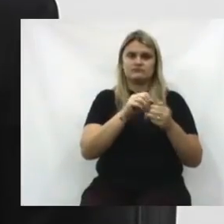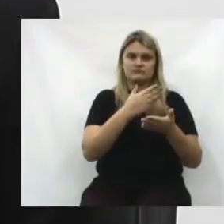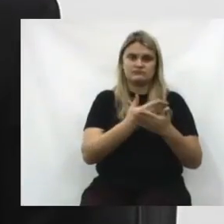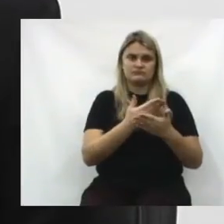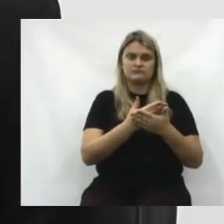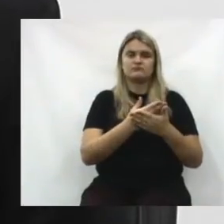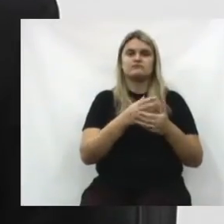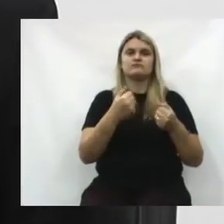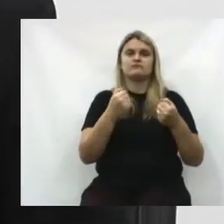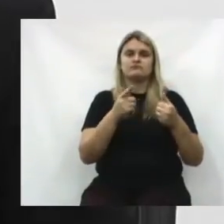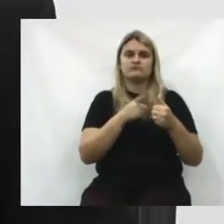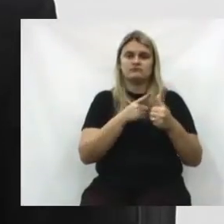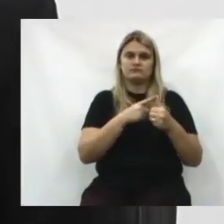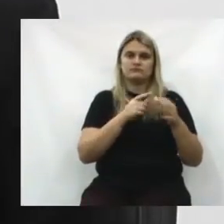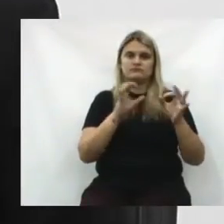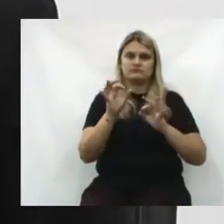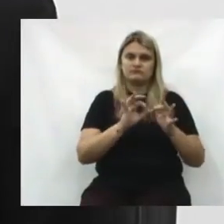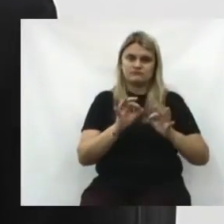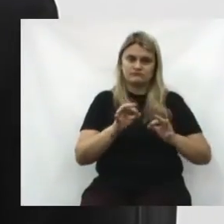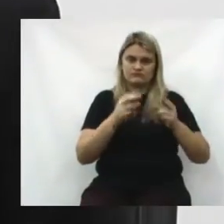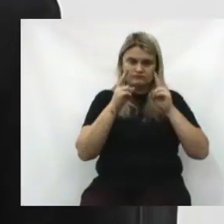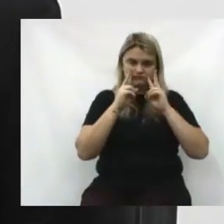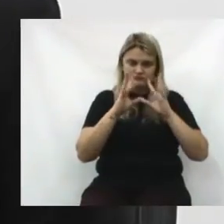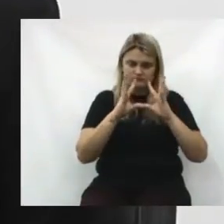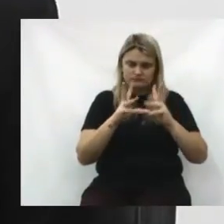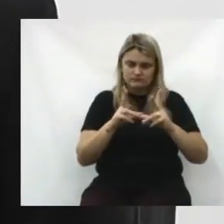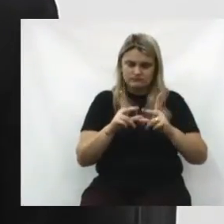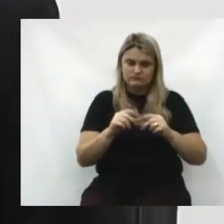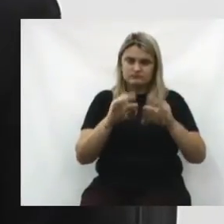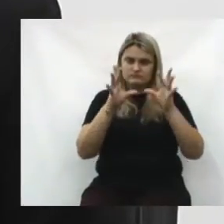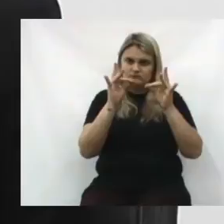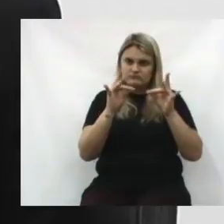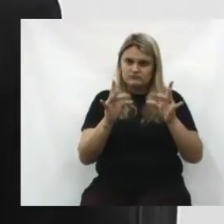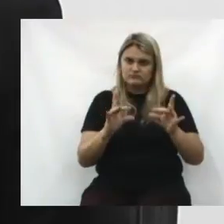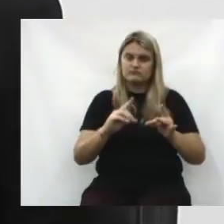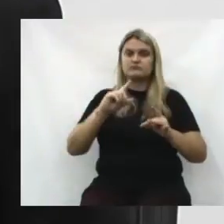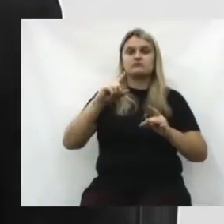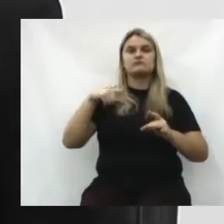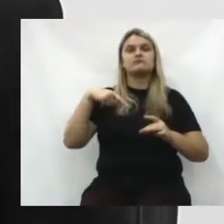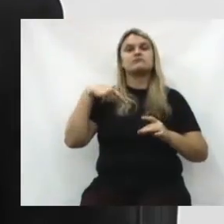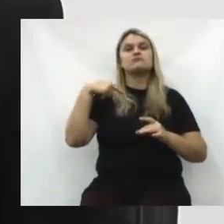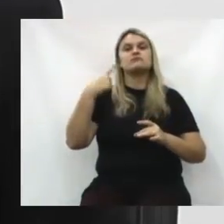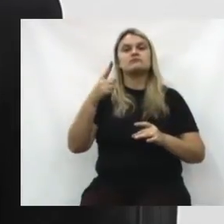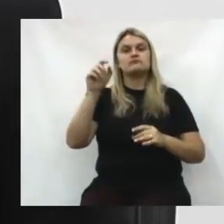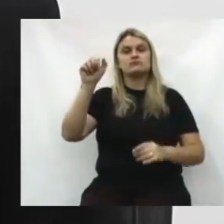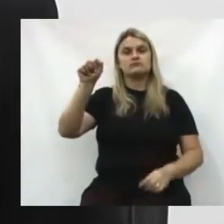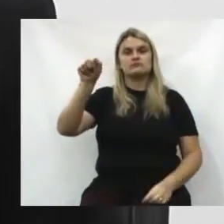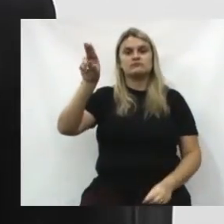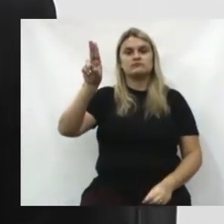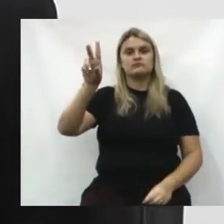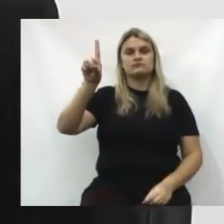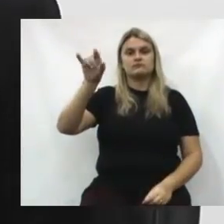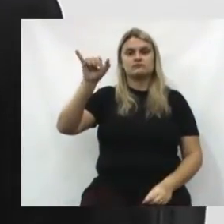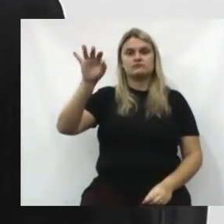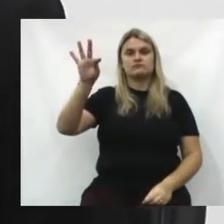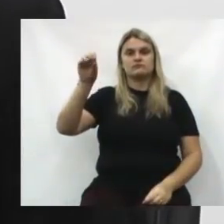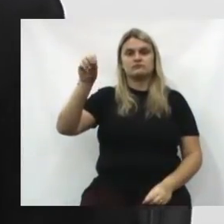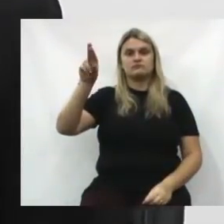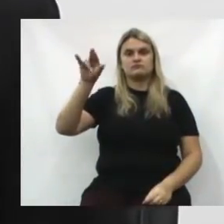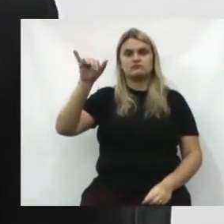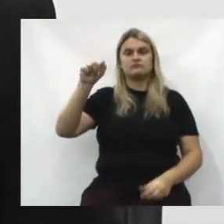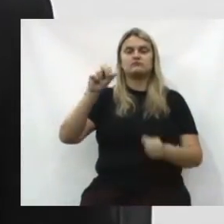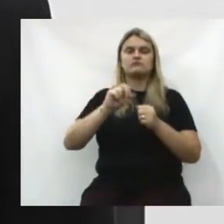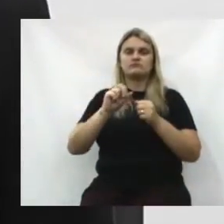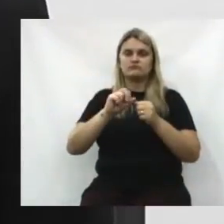fazer primeiro auditoria da nossa Previdência, para que depois de uma auditoria se